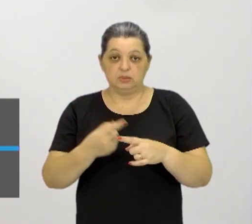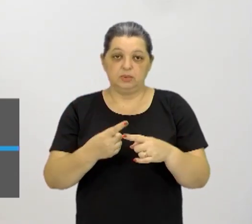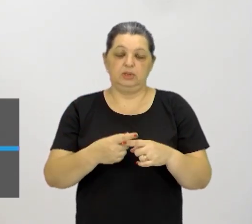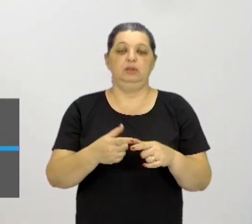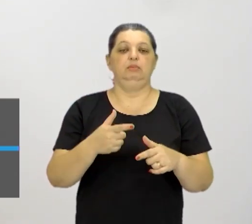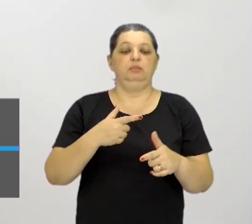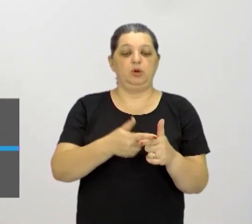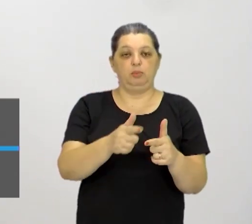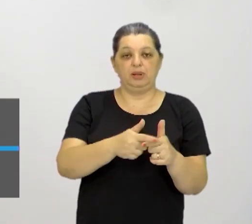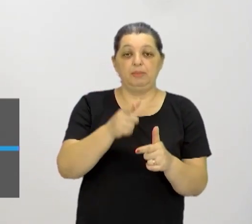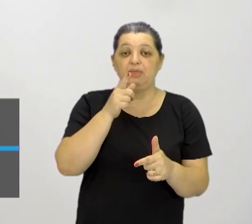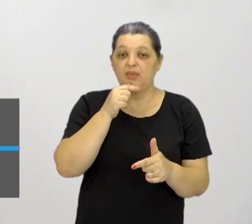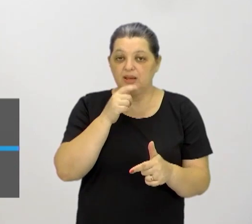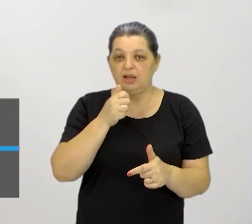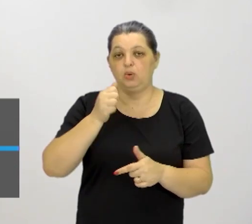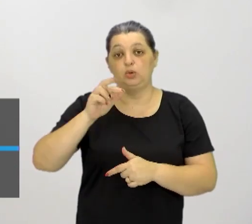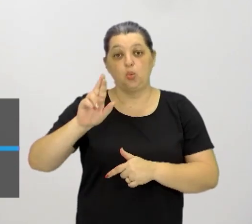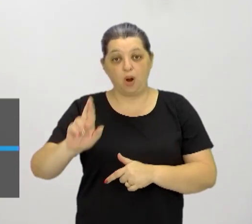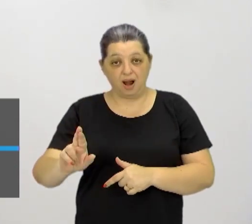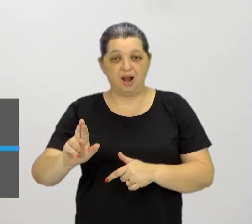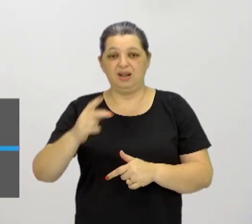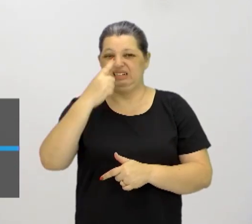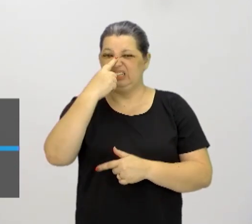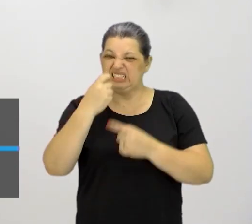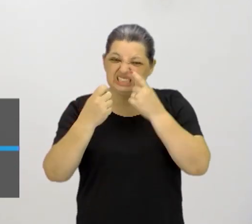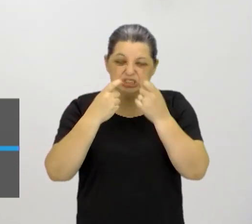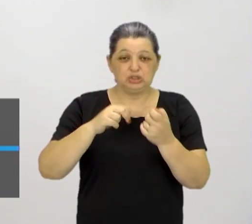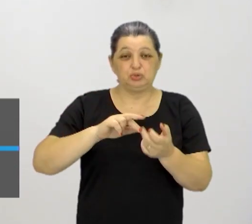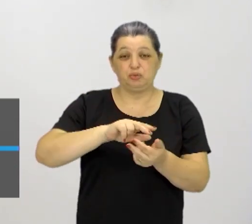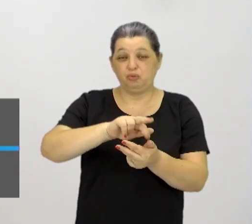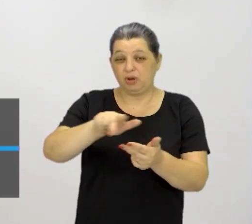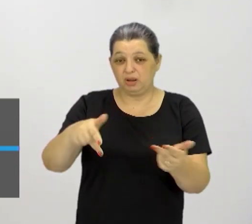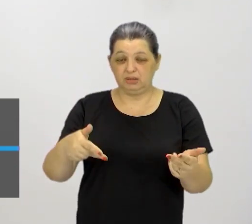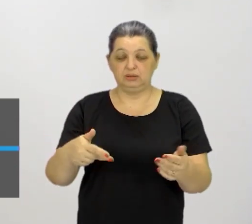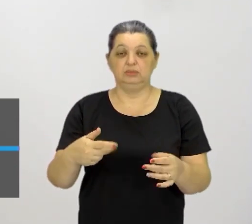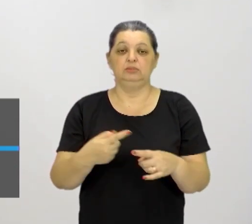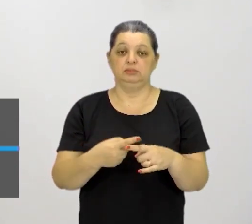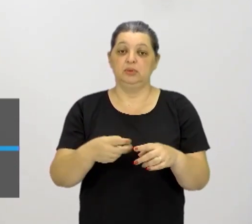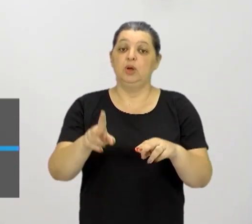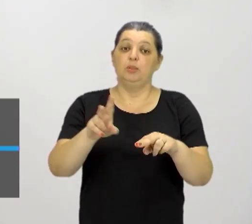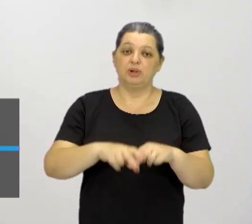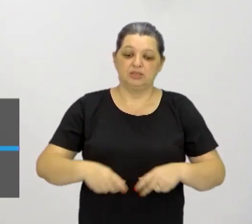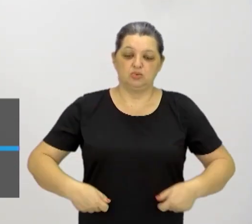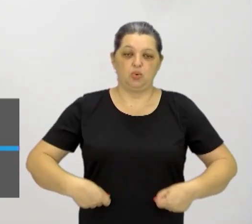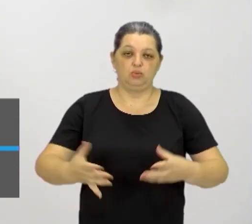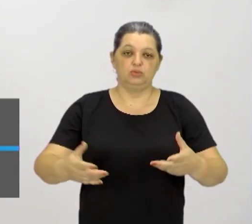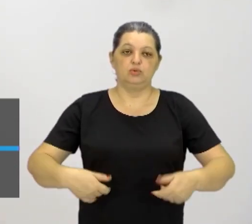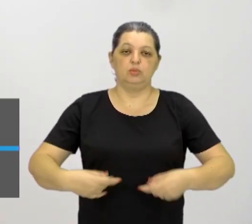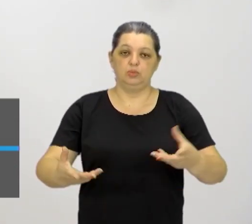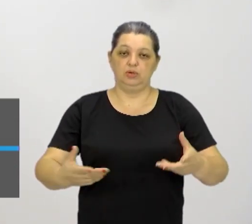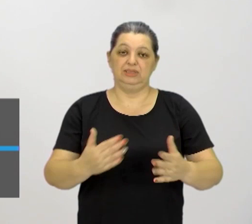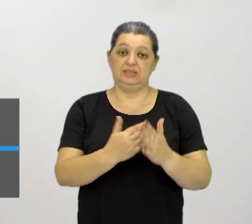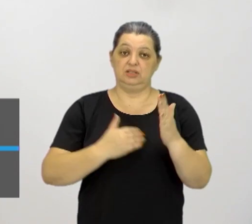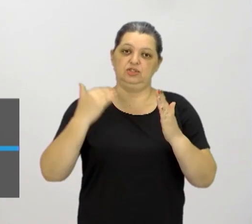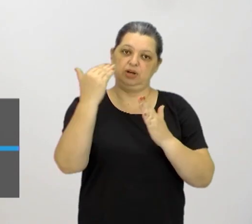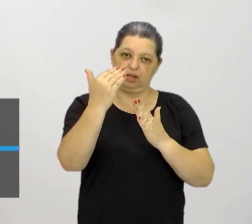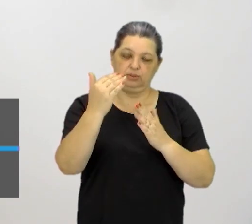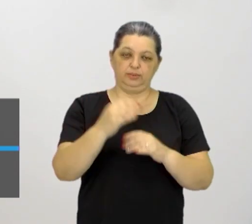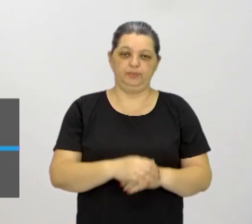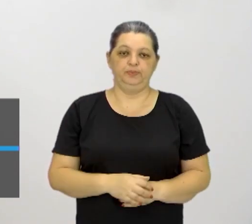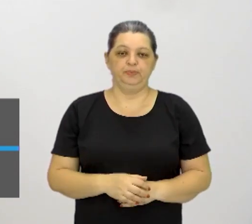solo, no ar, muito lixo, por conta desse imenso consumo. Além